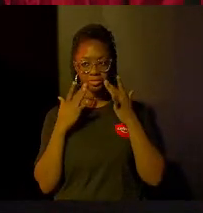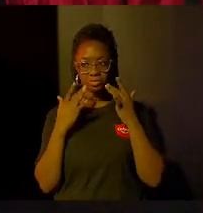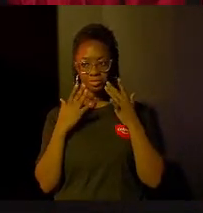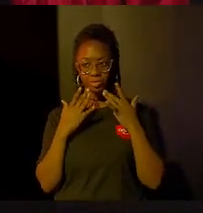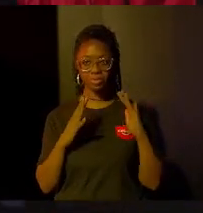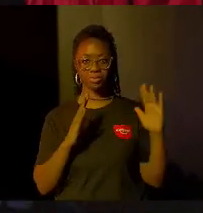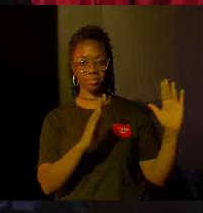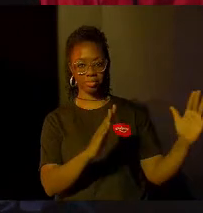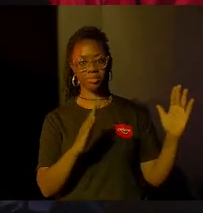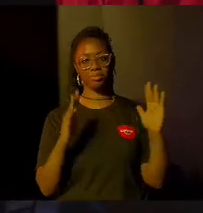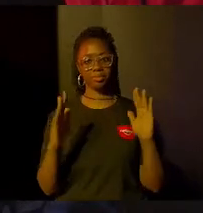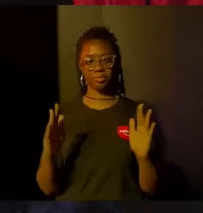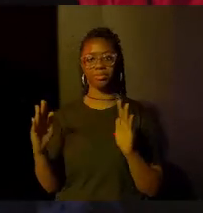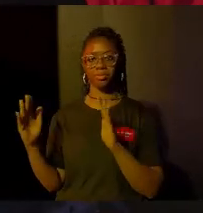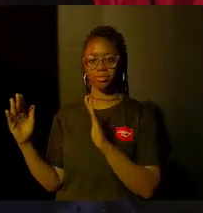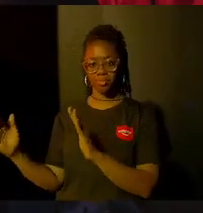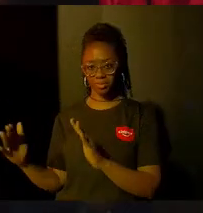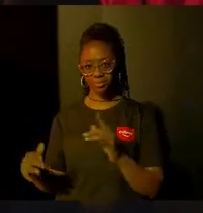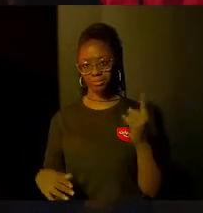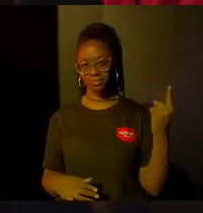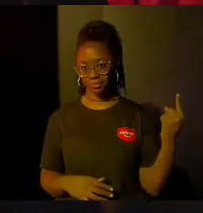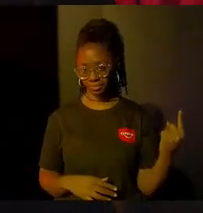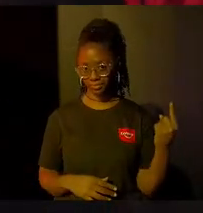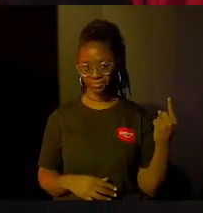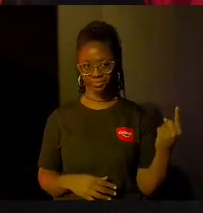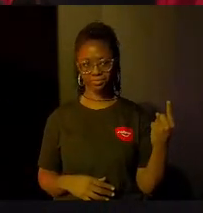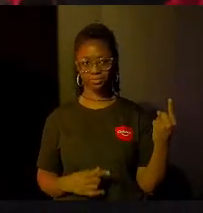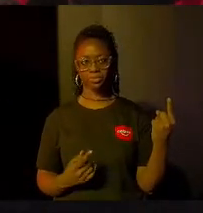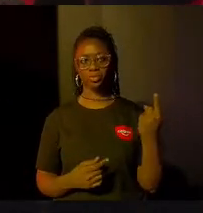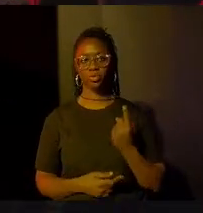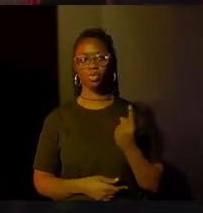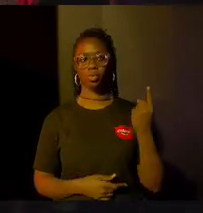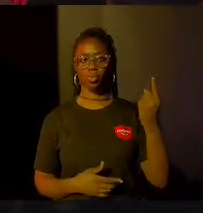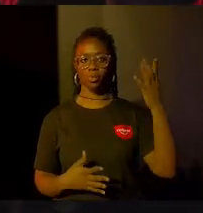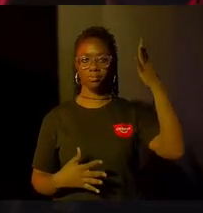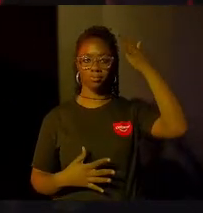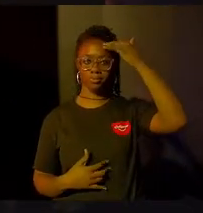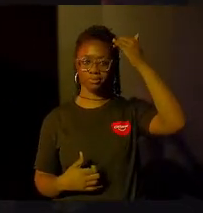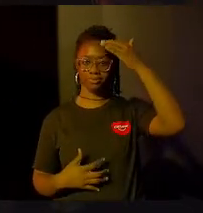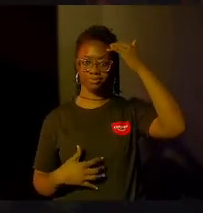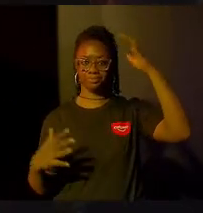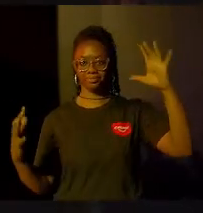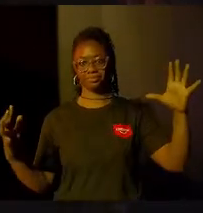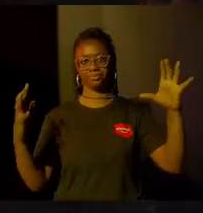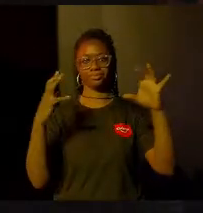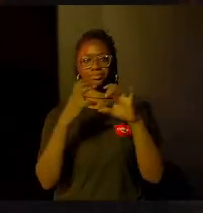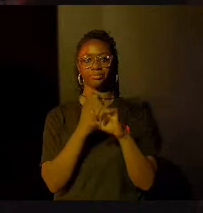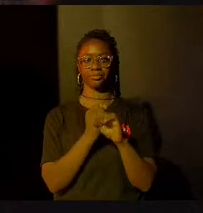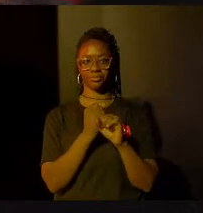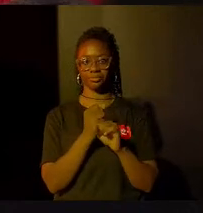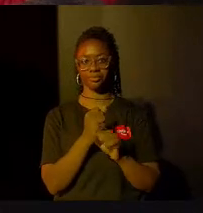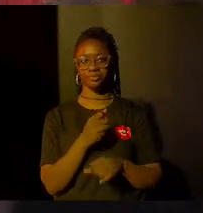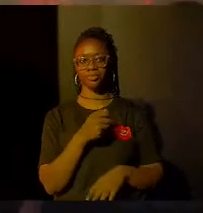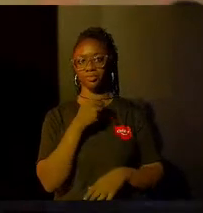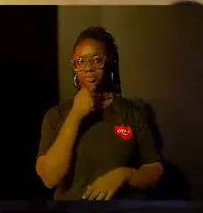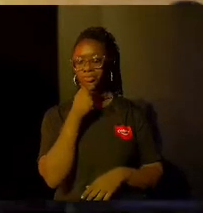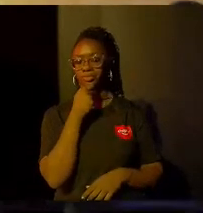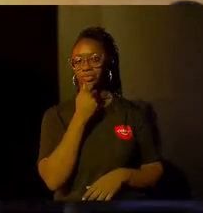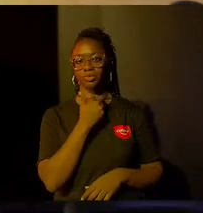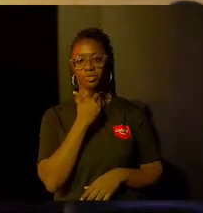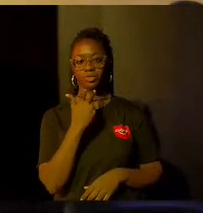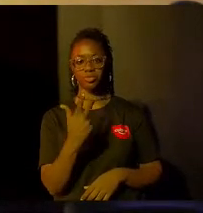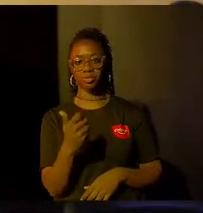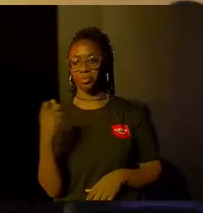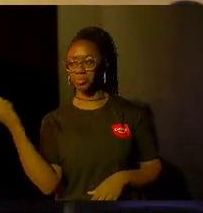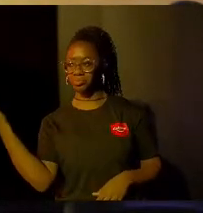por episódios aí o episódio um se chama um macaco blackout voz off ouvem-se